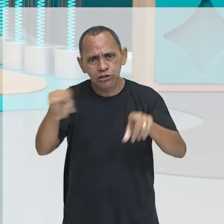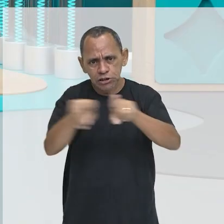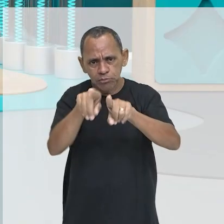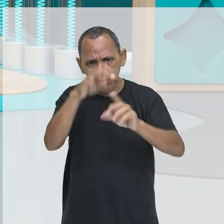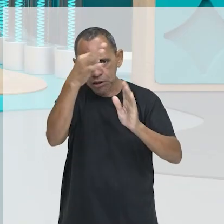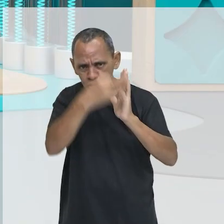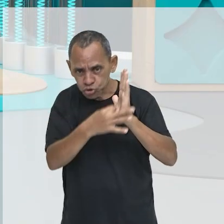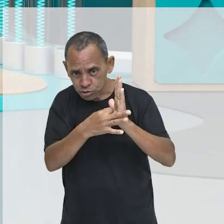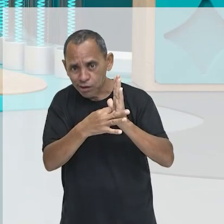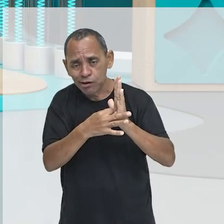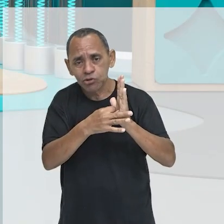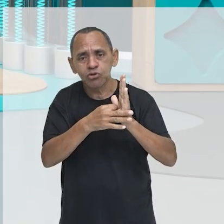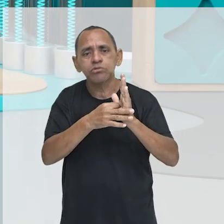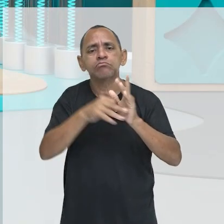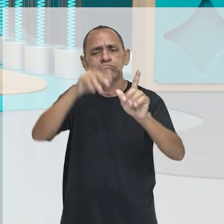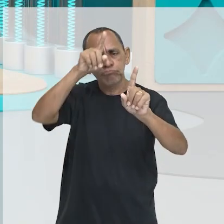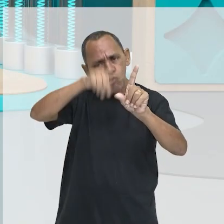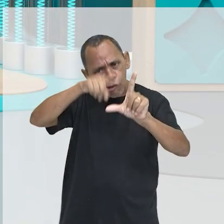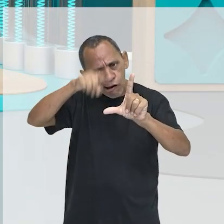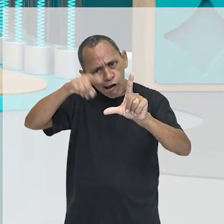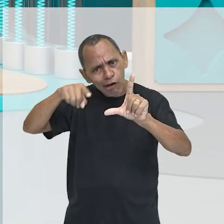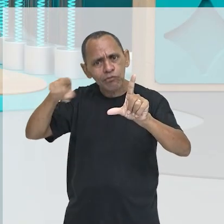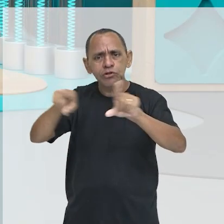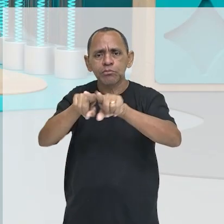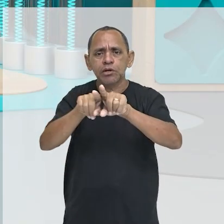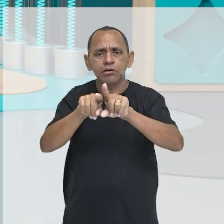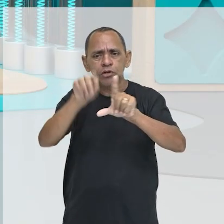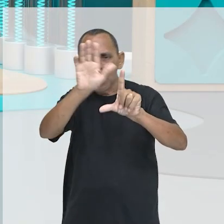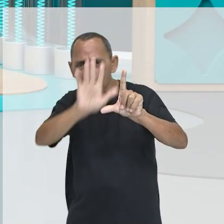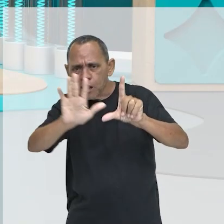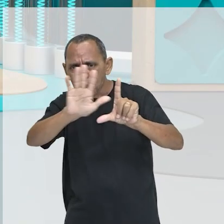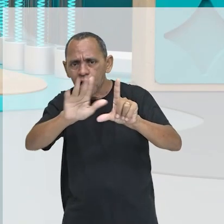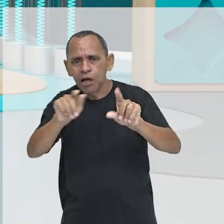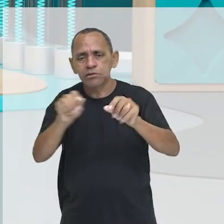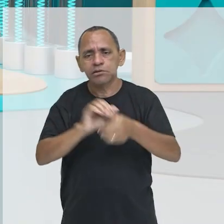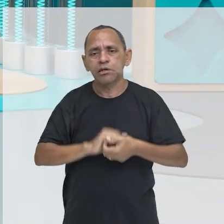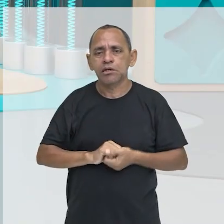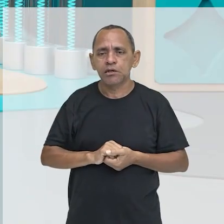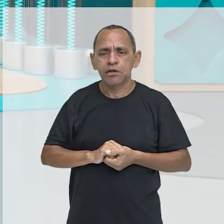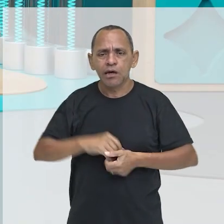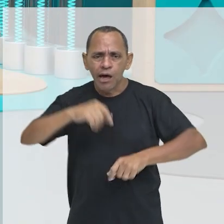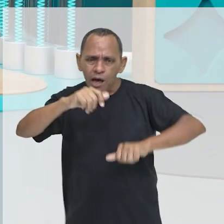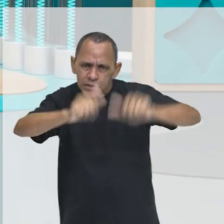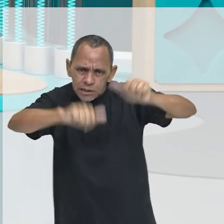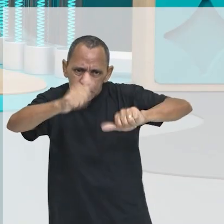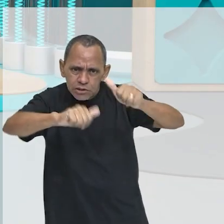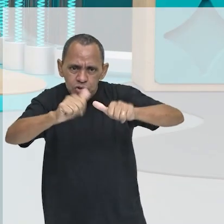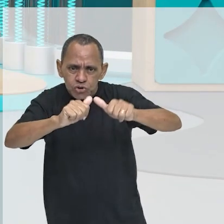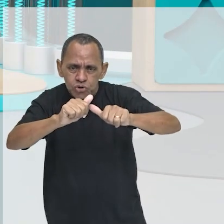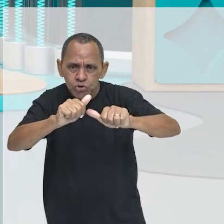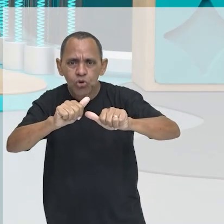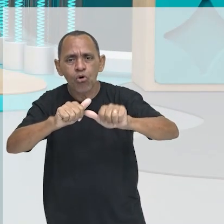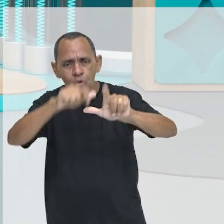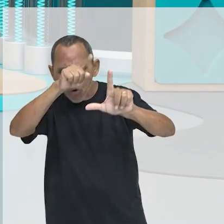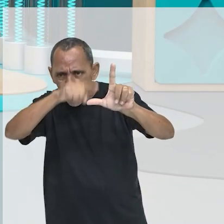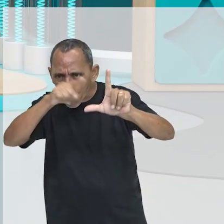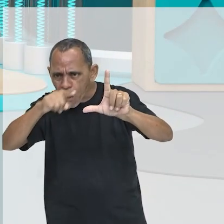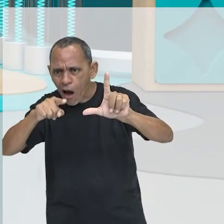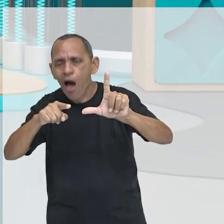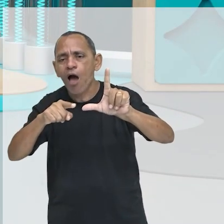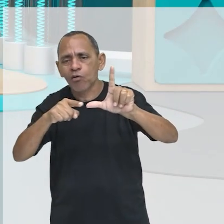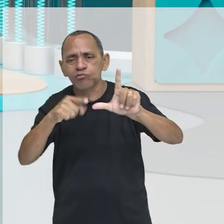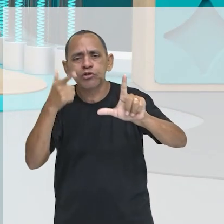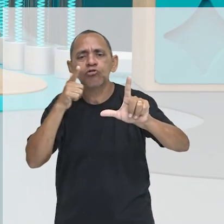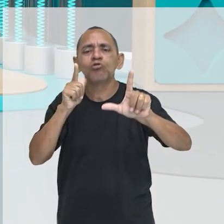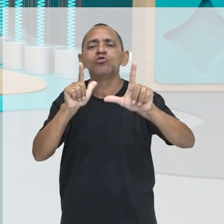e é comum, inclusive. Então, analisou o gráfico ali, você já tem uma noção do que tem ali, do que trata o